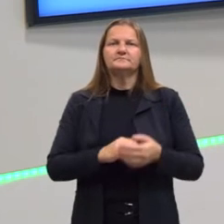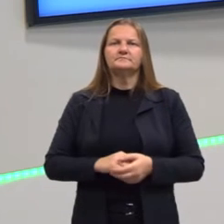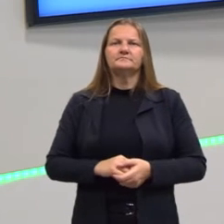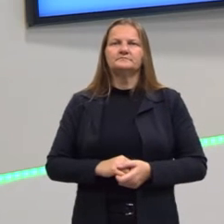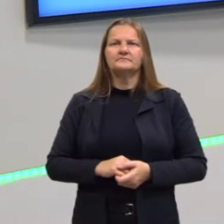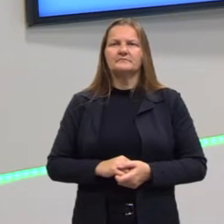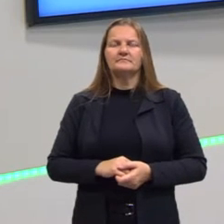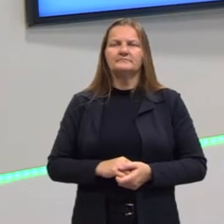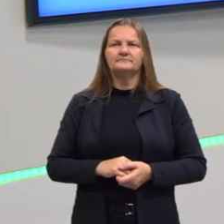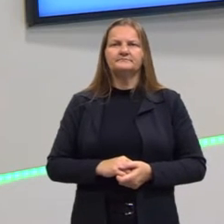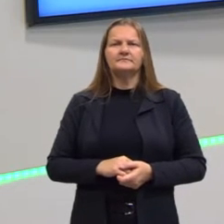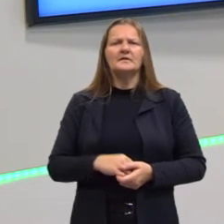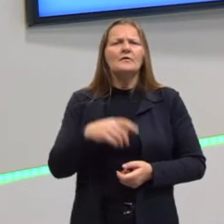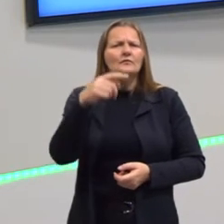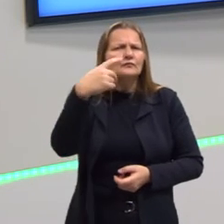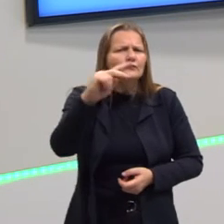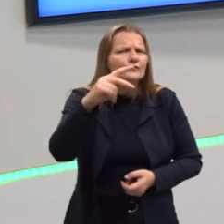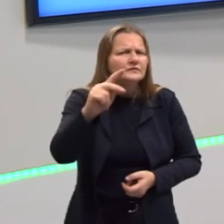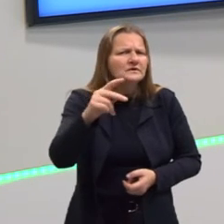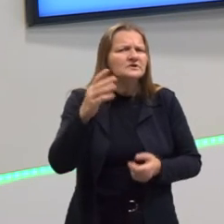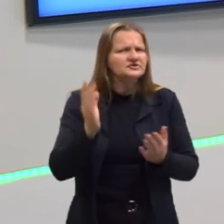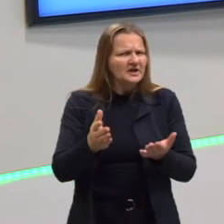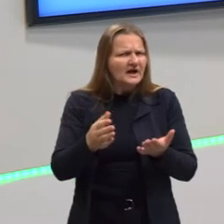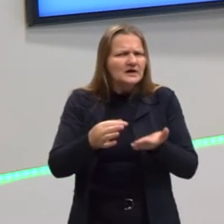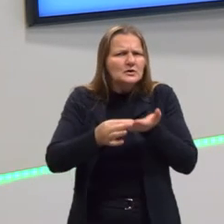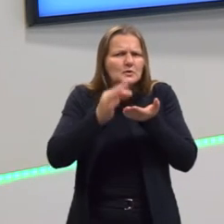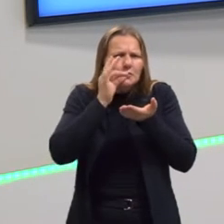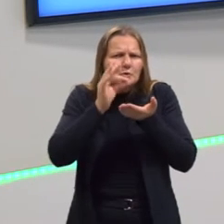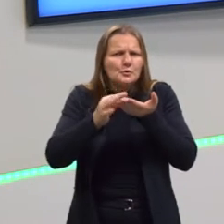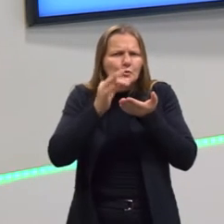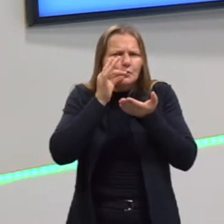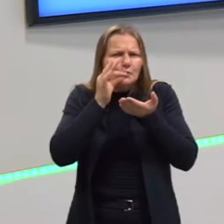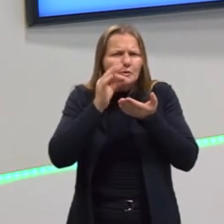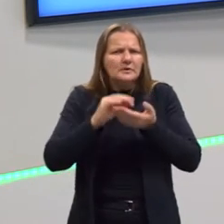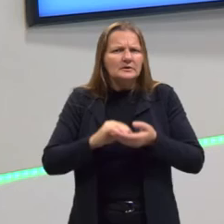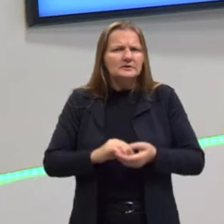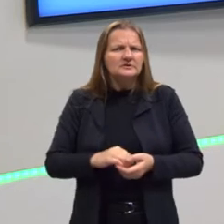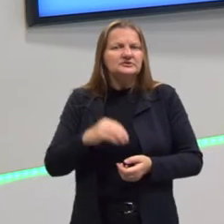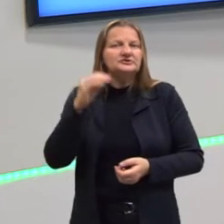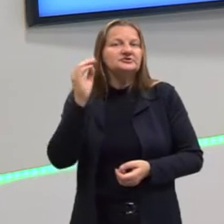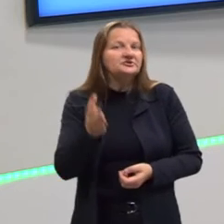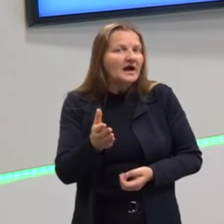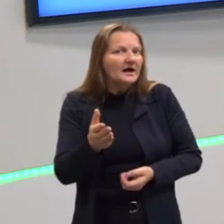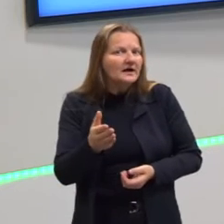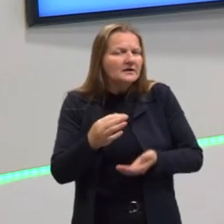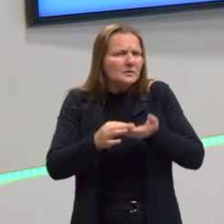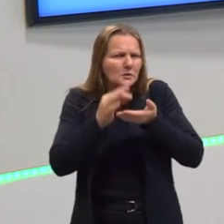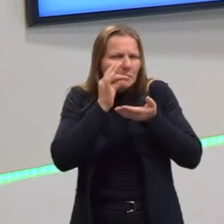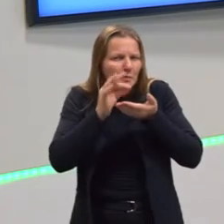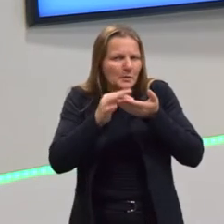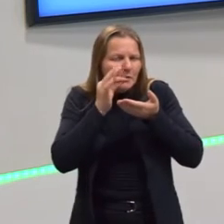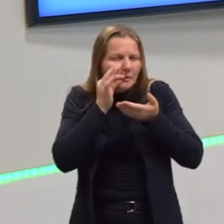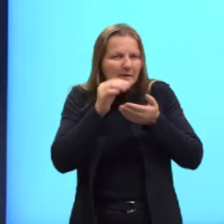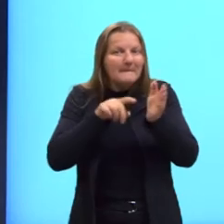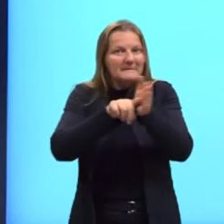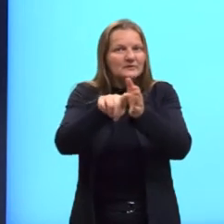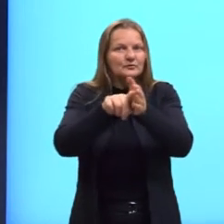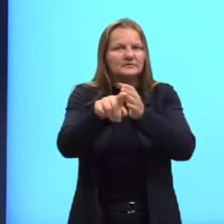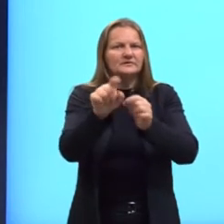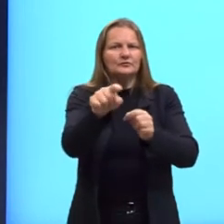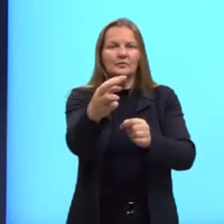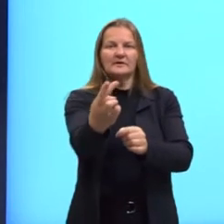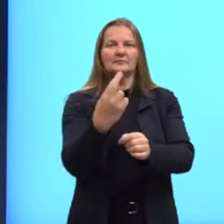at Você já tomou seu café ó eu já ele é o iett